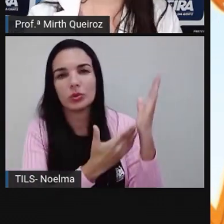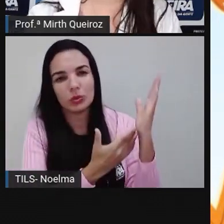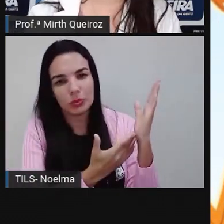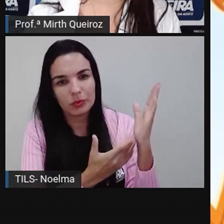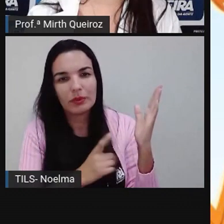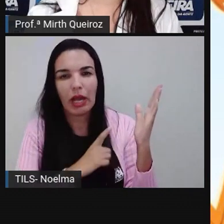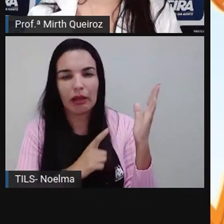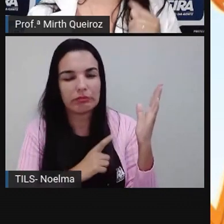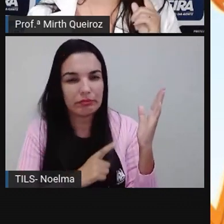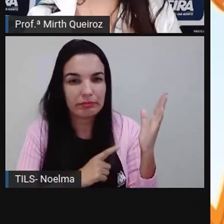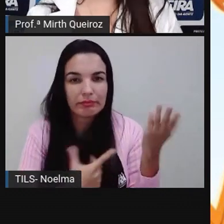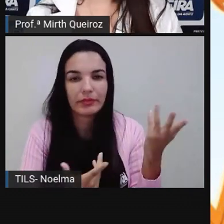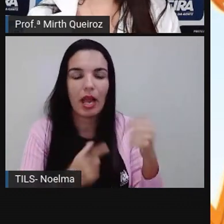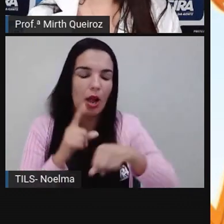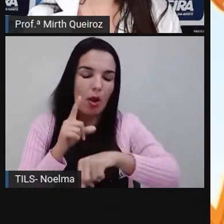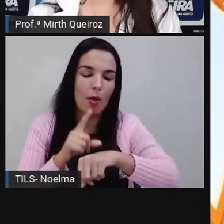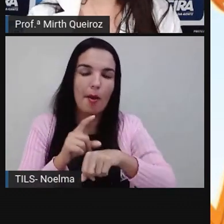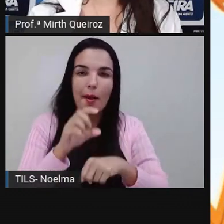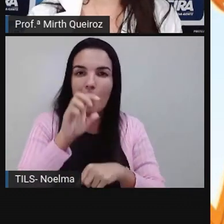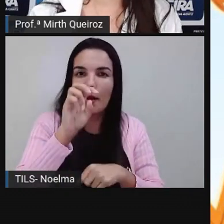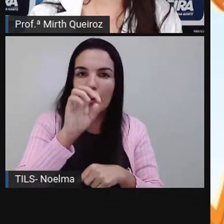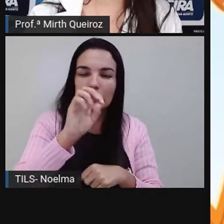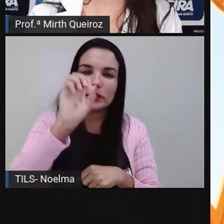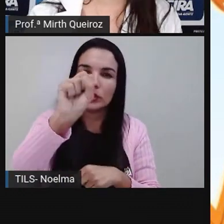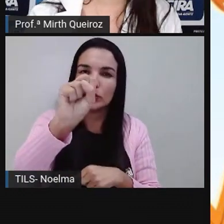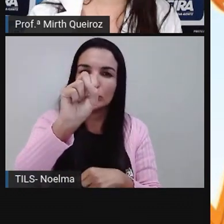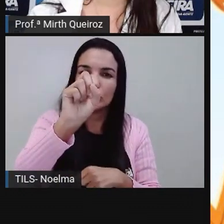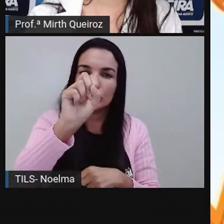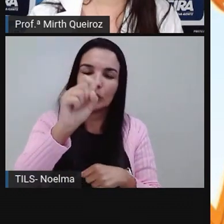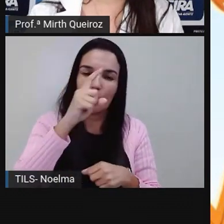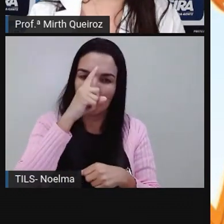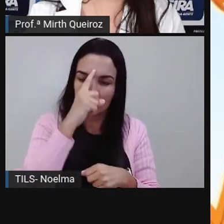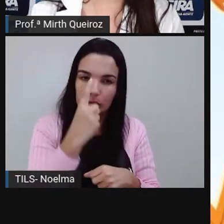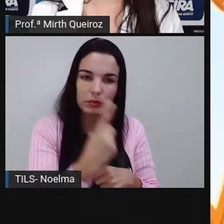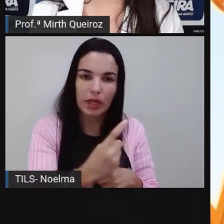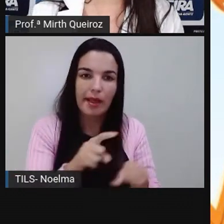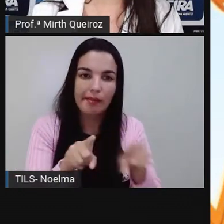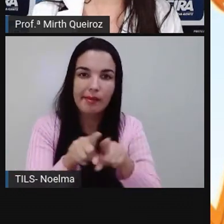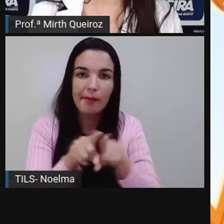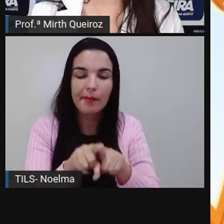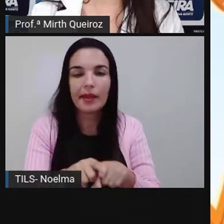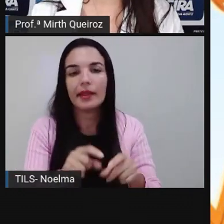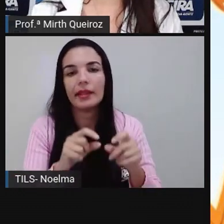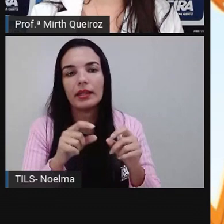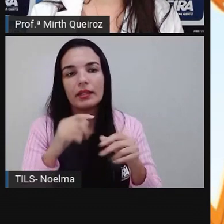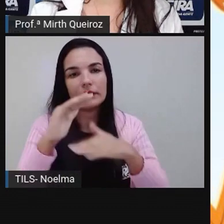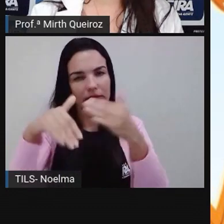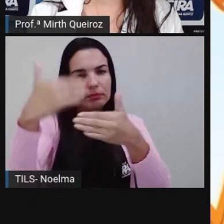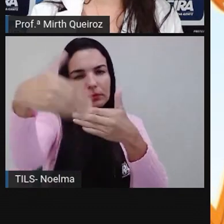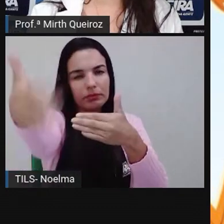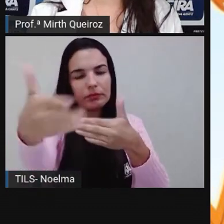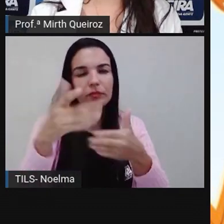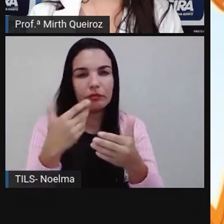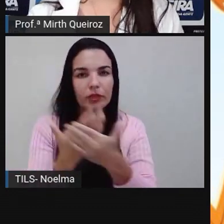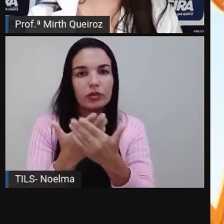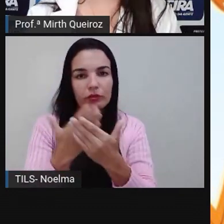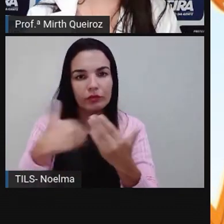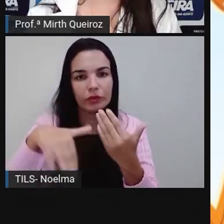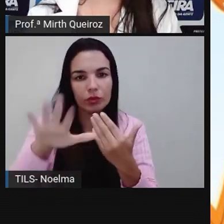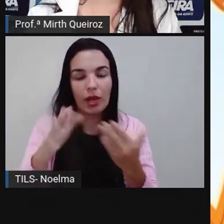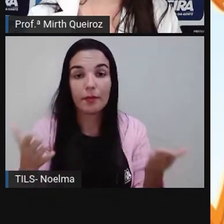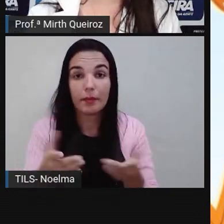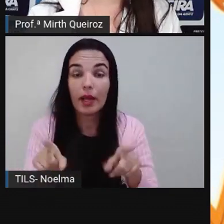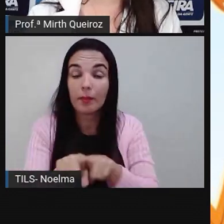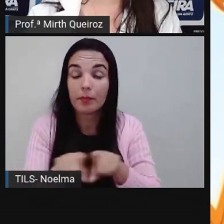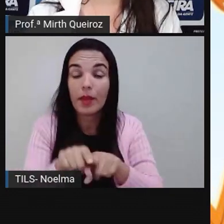subjuntivo, imperativo, pode ser indicativo, mas esses modos a gente vai estudar mais para frente. Pode